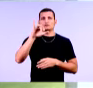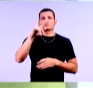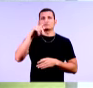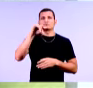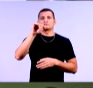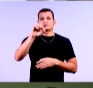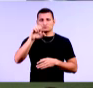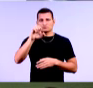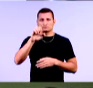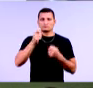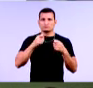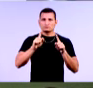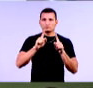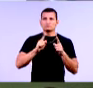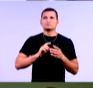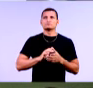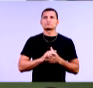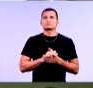NetBeans.